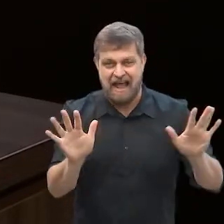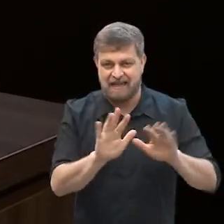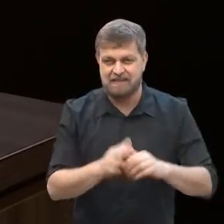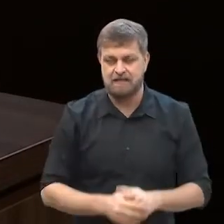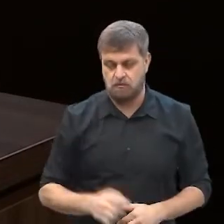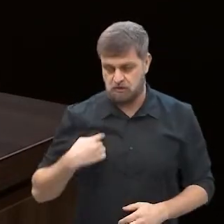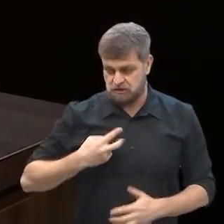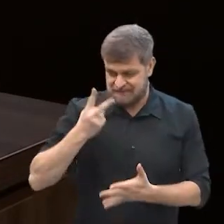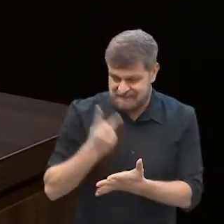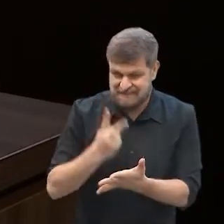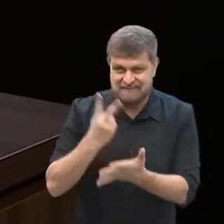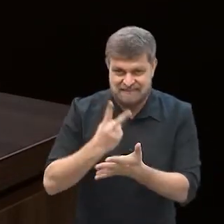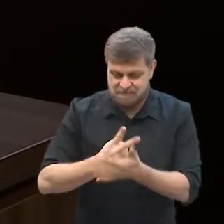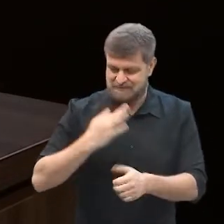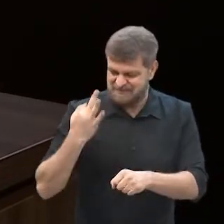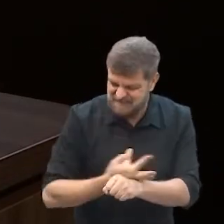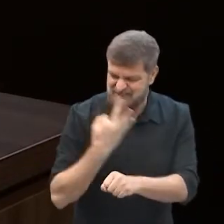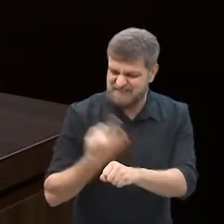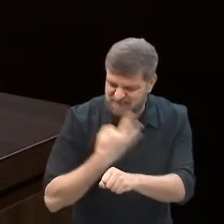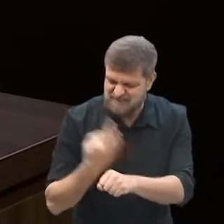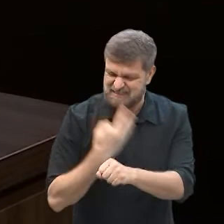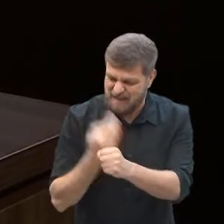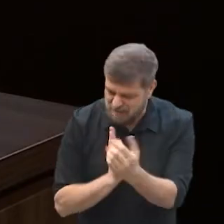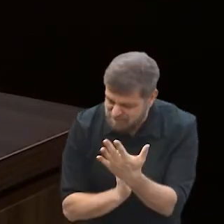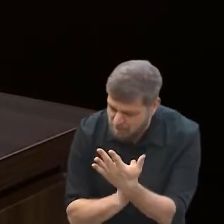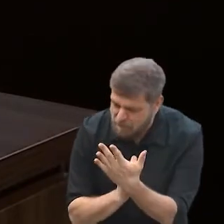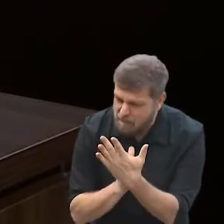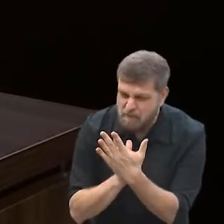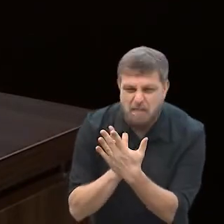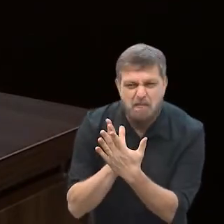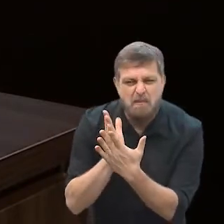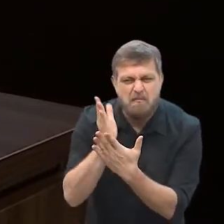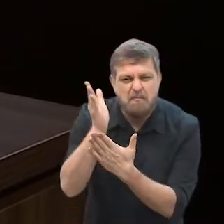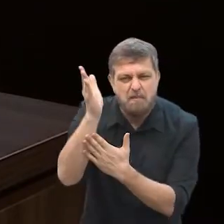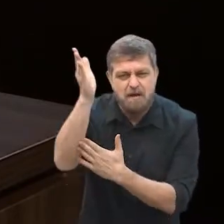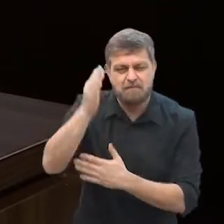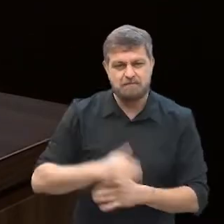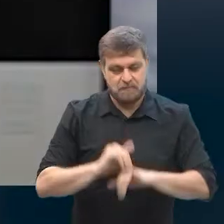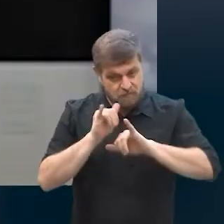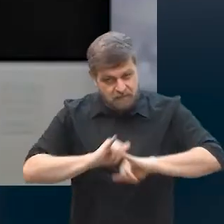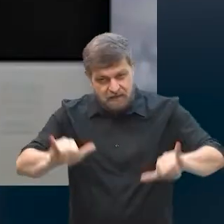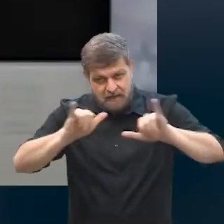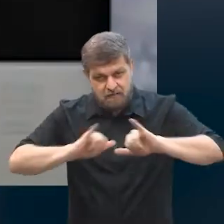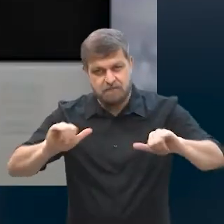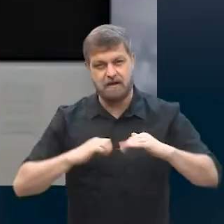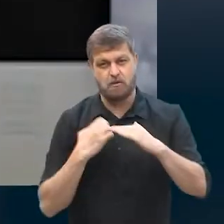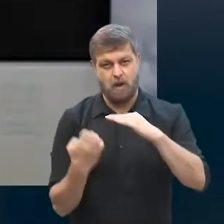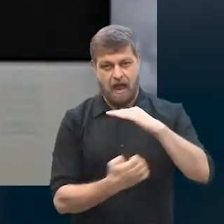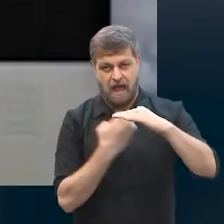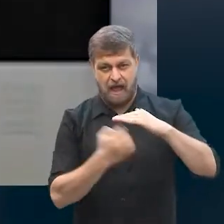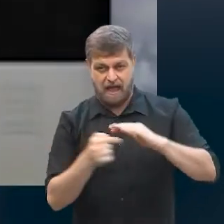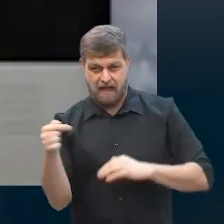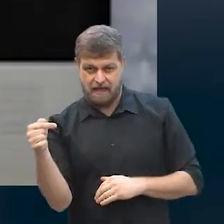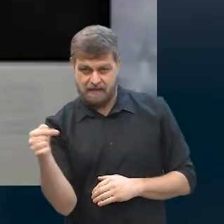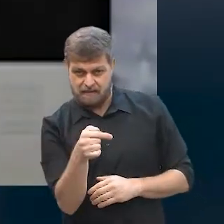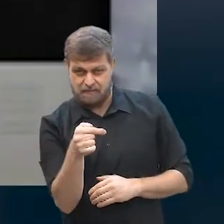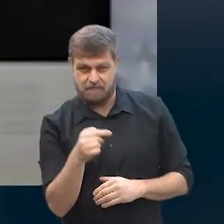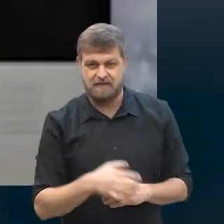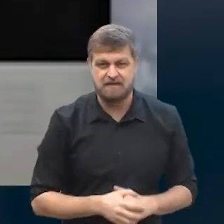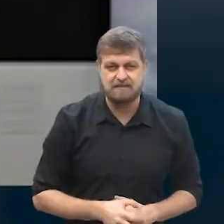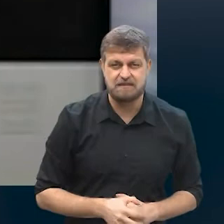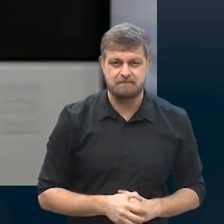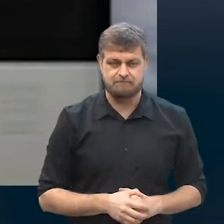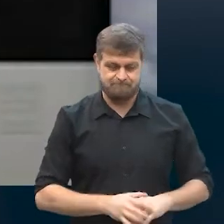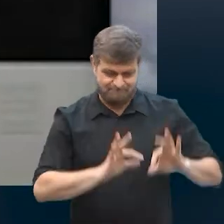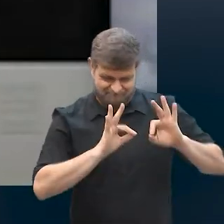Não, a gente sempre tem que buscar mais, sempre tem que crescer, e que eu falo sempre, a empresa para uma empresa